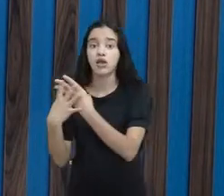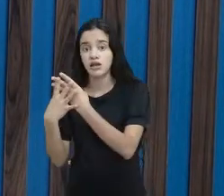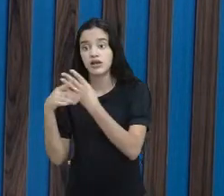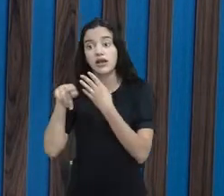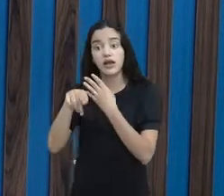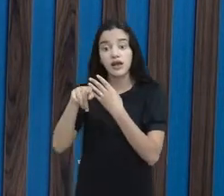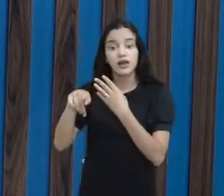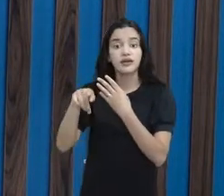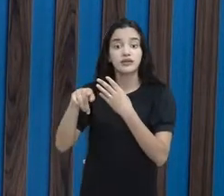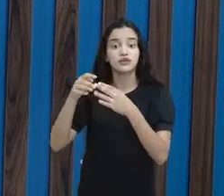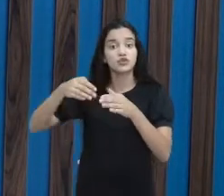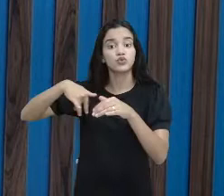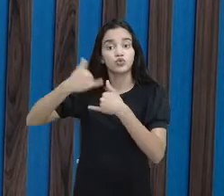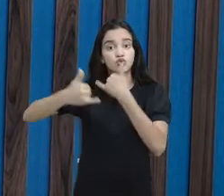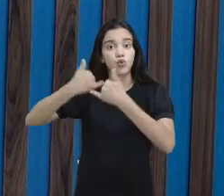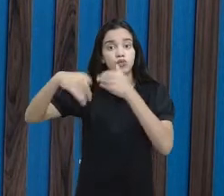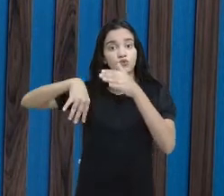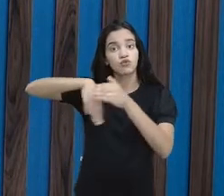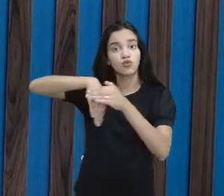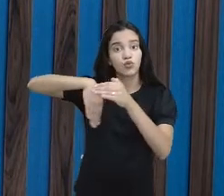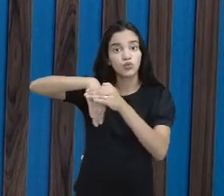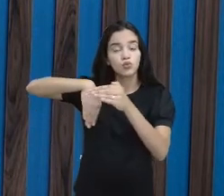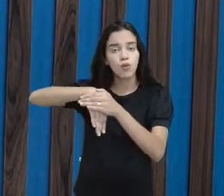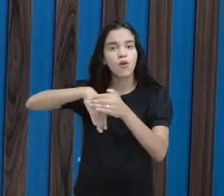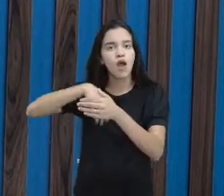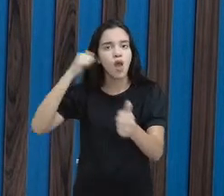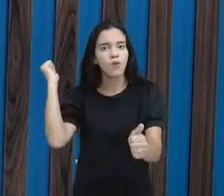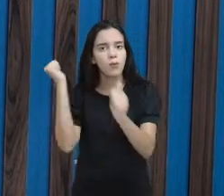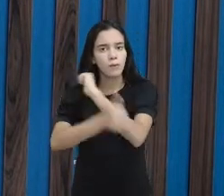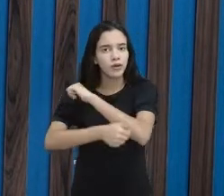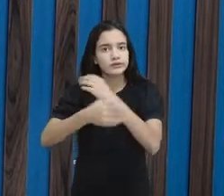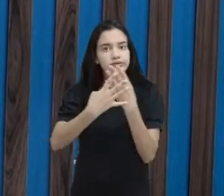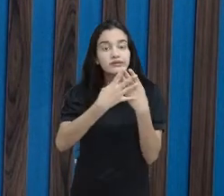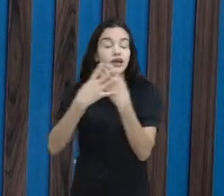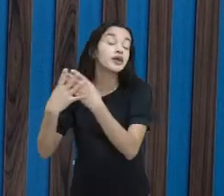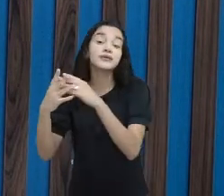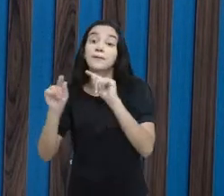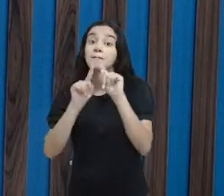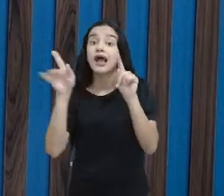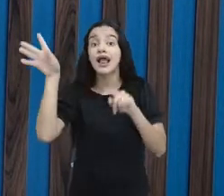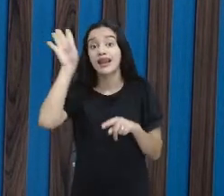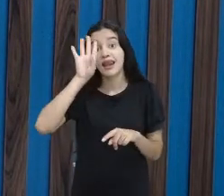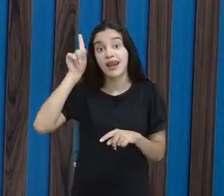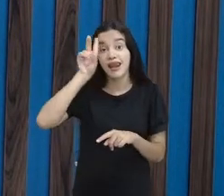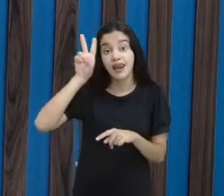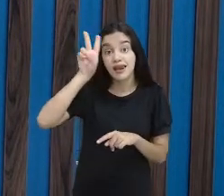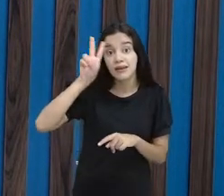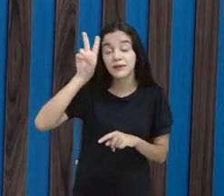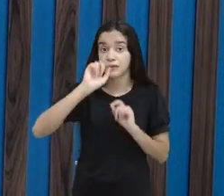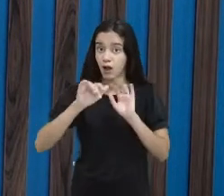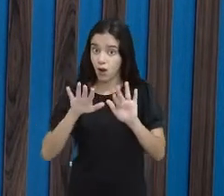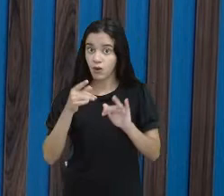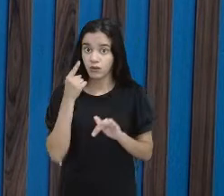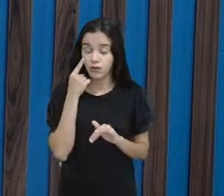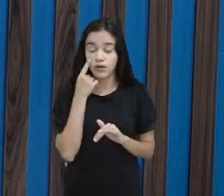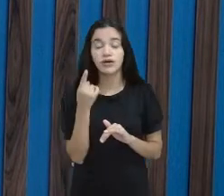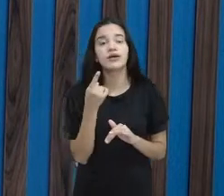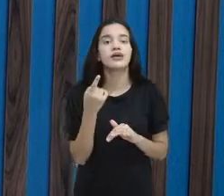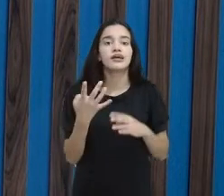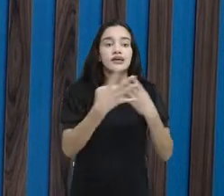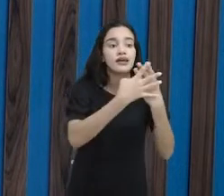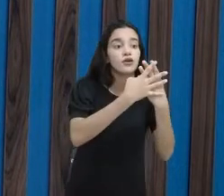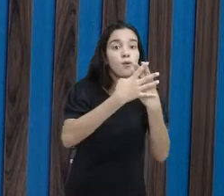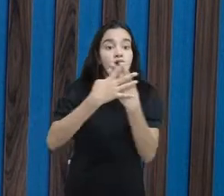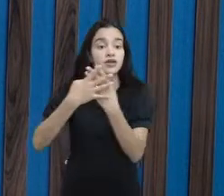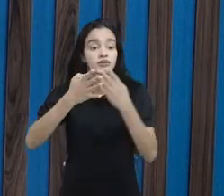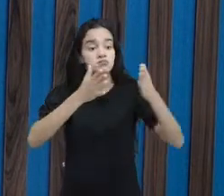ali, né? E eu posso dizer que o futebol é um esporte de rede. Mas lembra que é rede divisória. Então aquela rede do